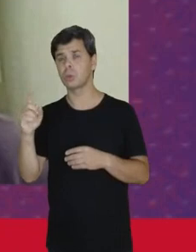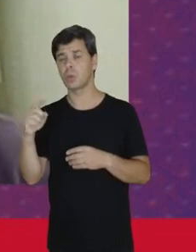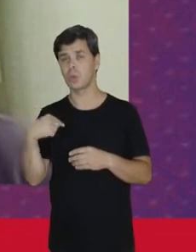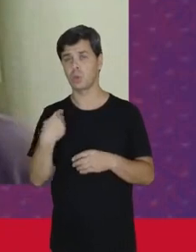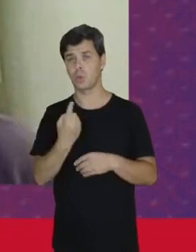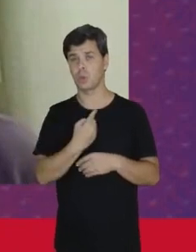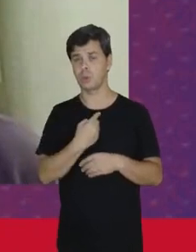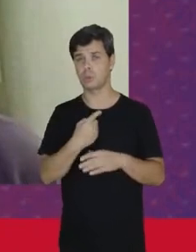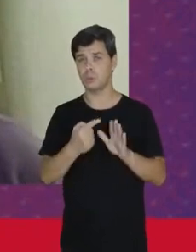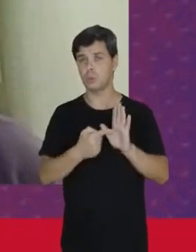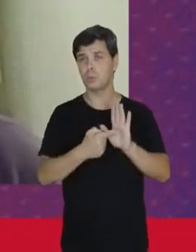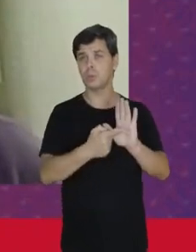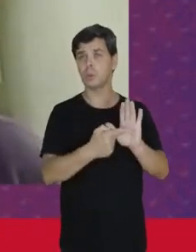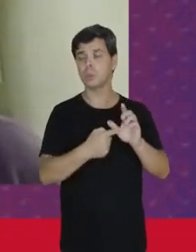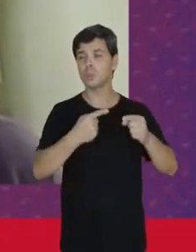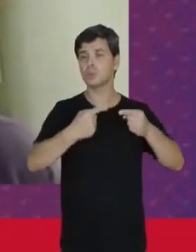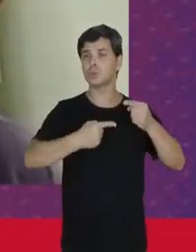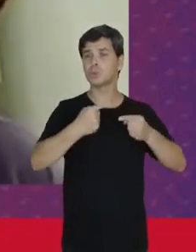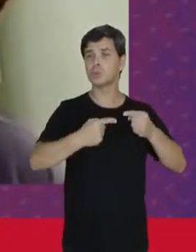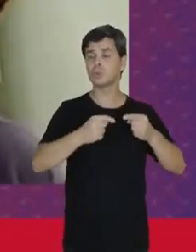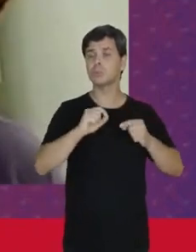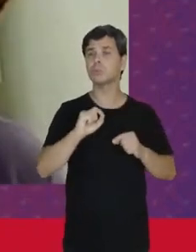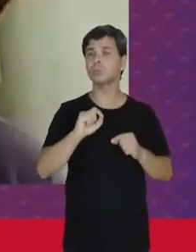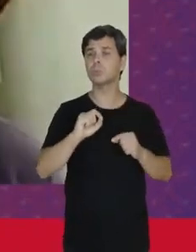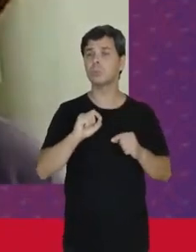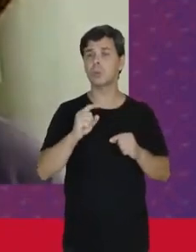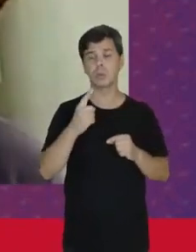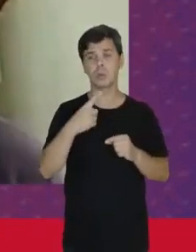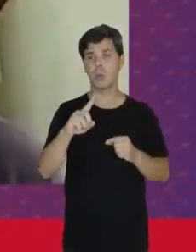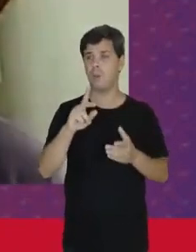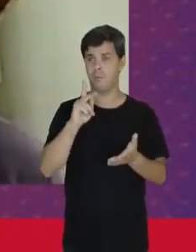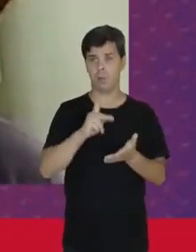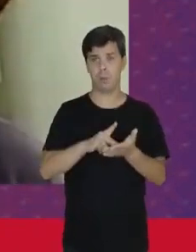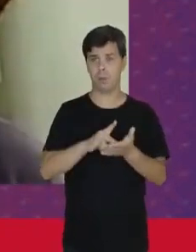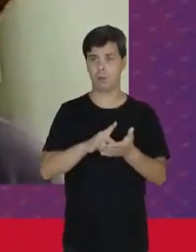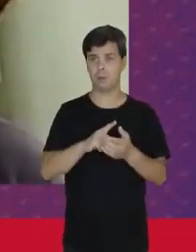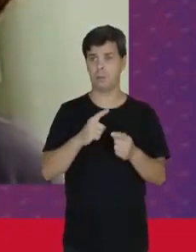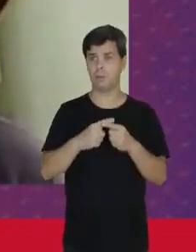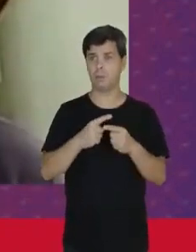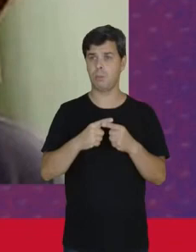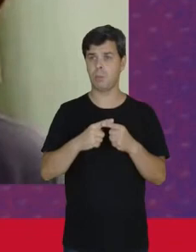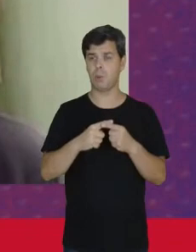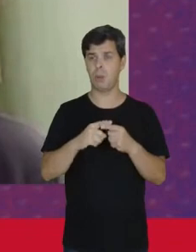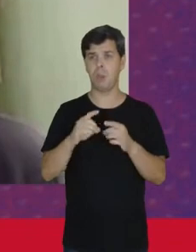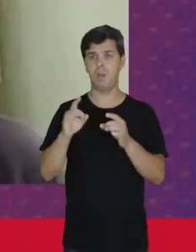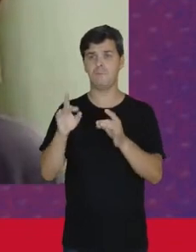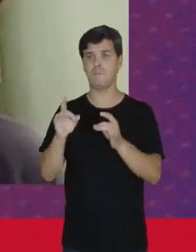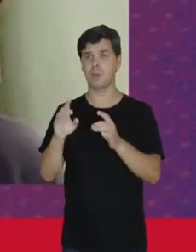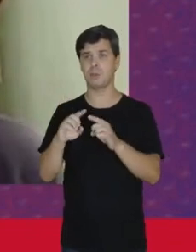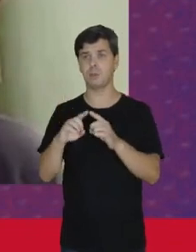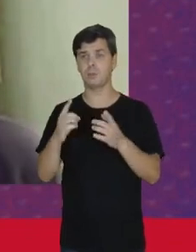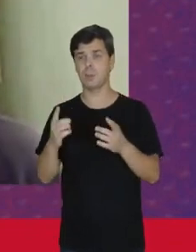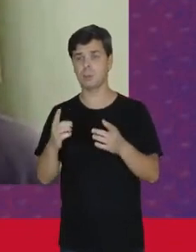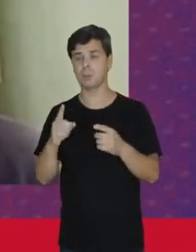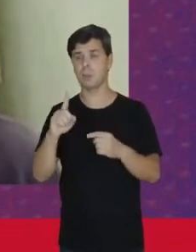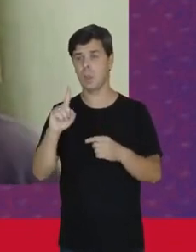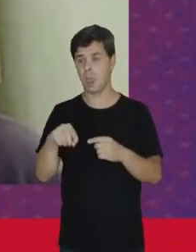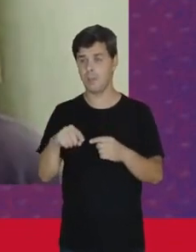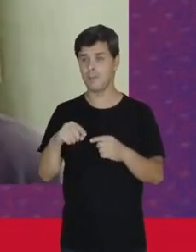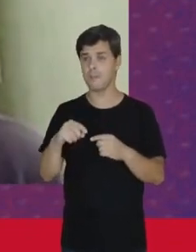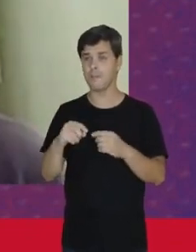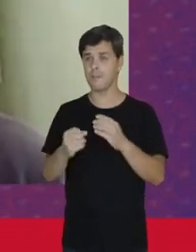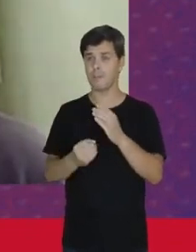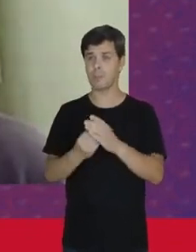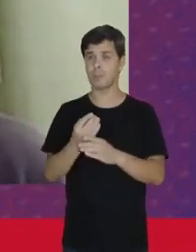gente trazer a discussão de que isso não é verdade, que esse isso não é vendido, mas que é possível sim